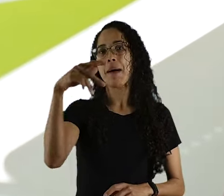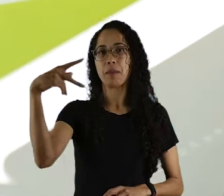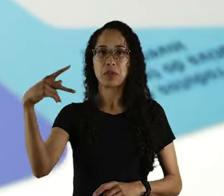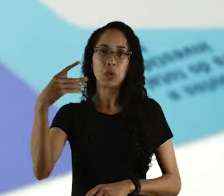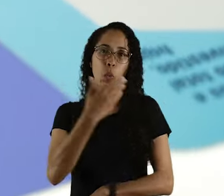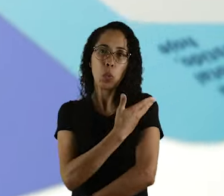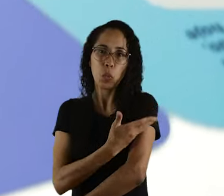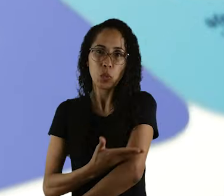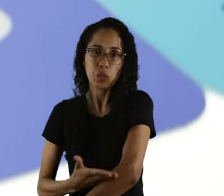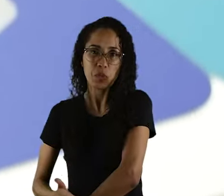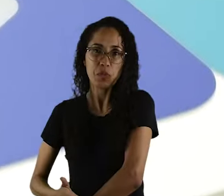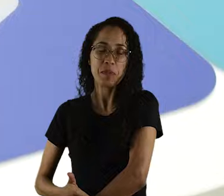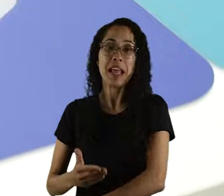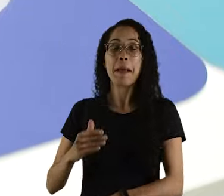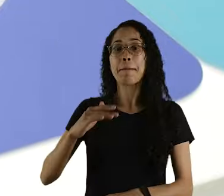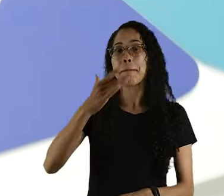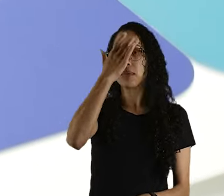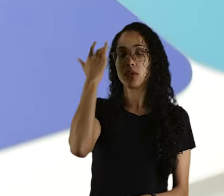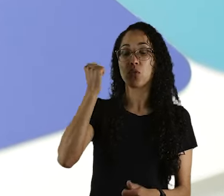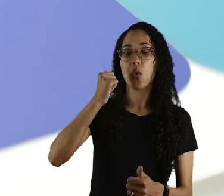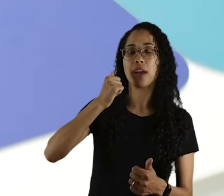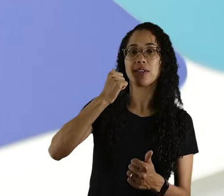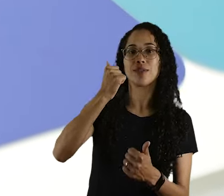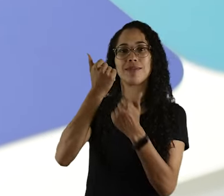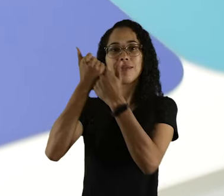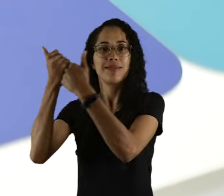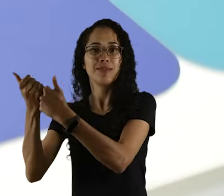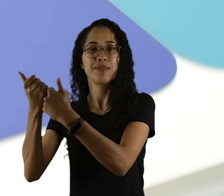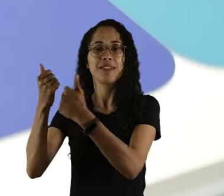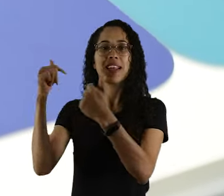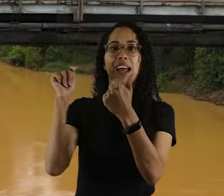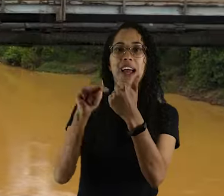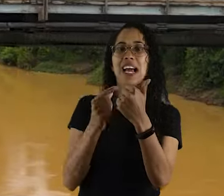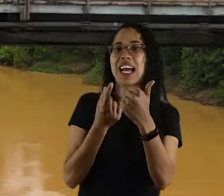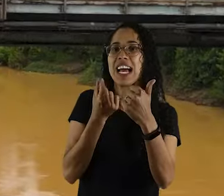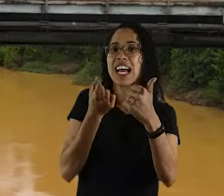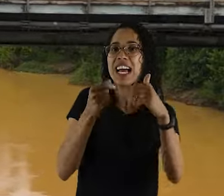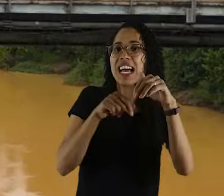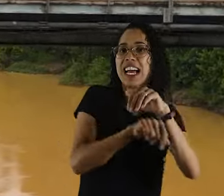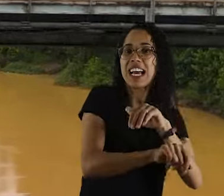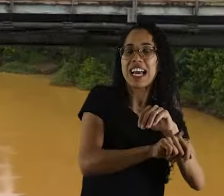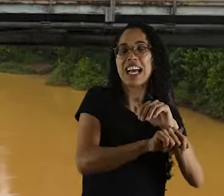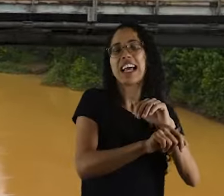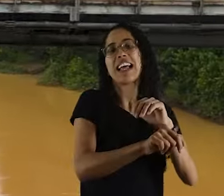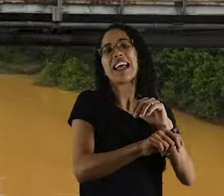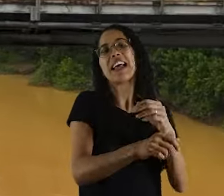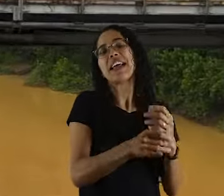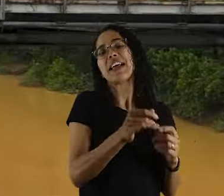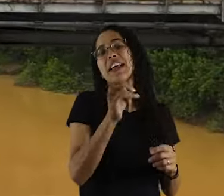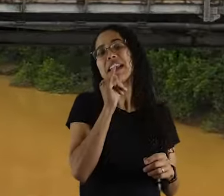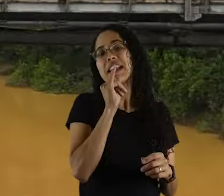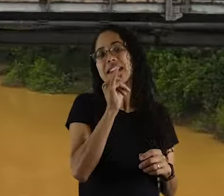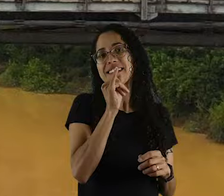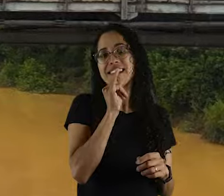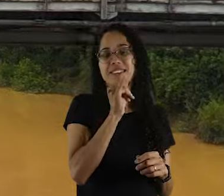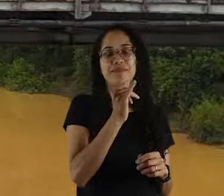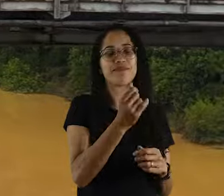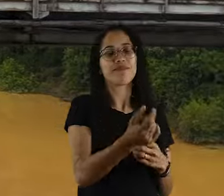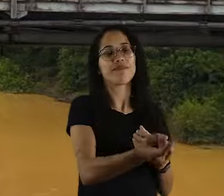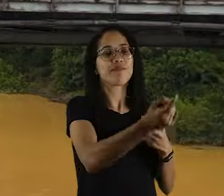cada vez mais eles são substituídos por outros tipos de investimento que se apropriam dessa imagem